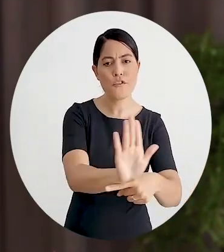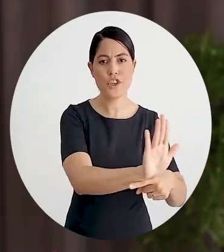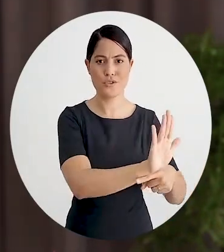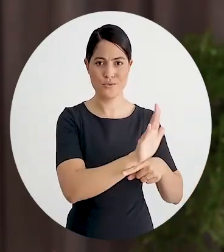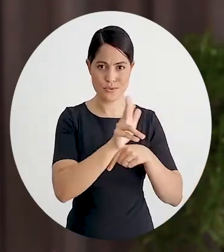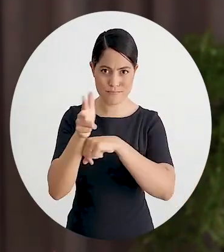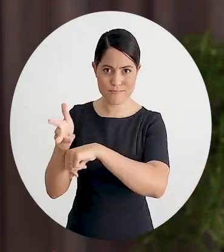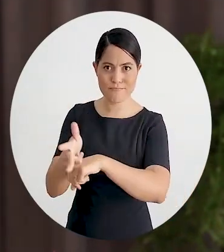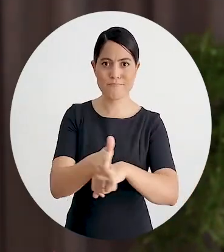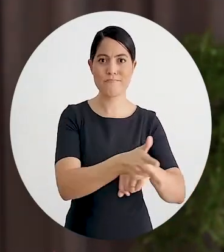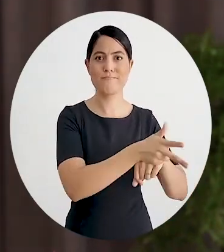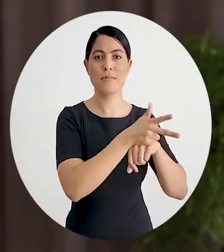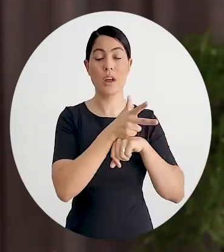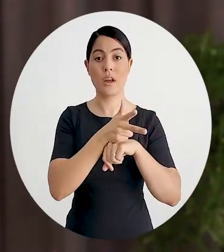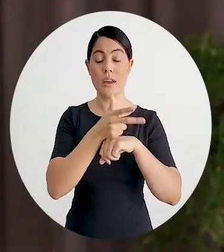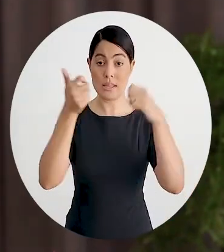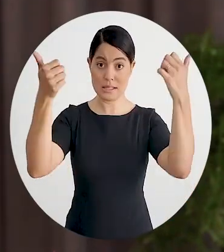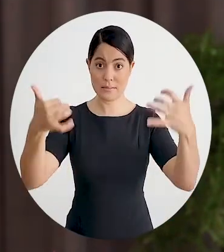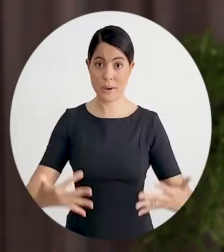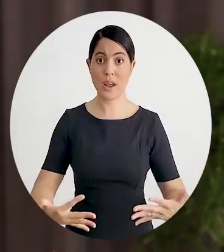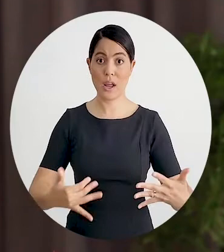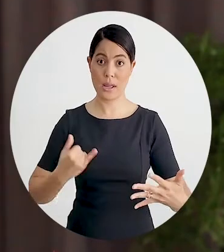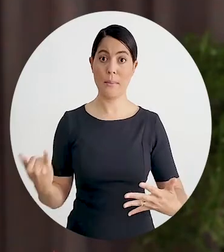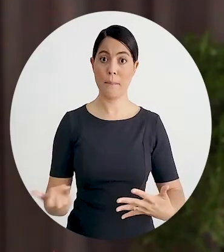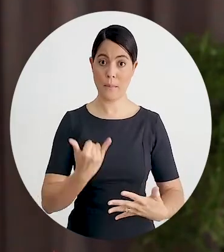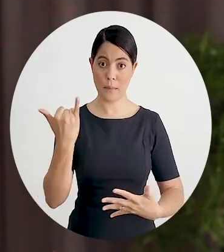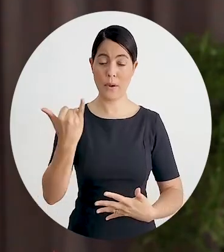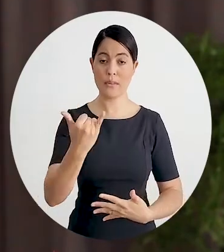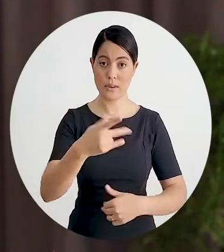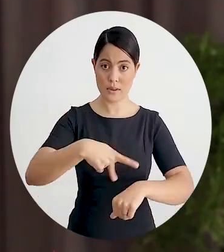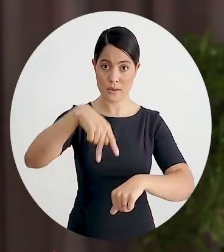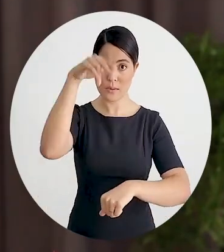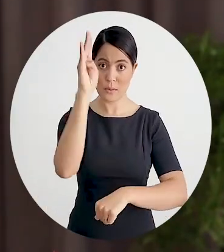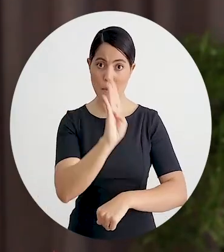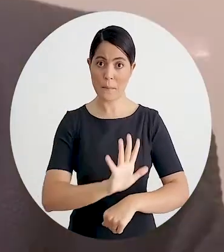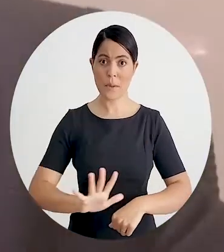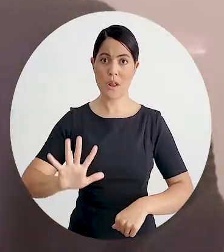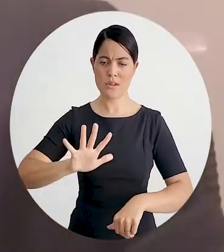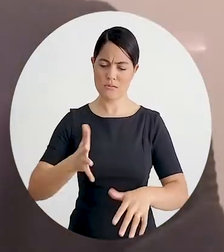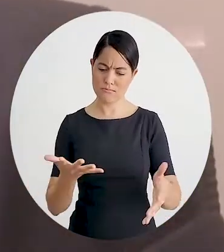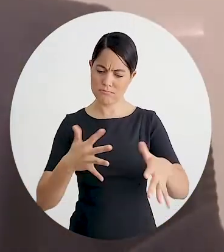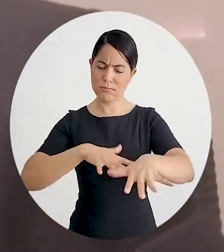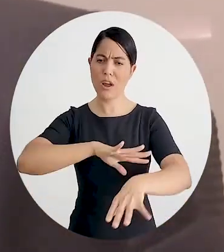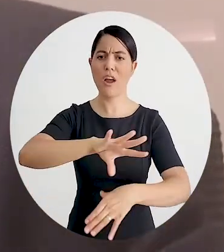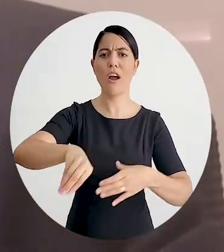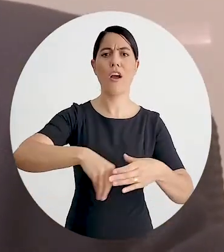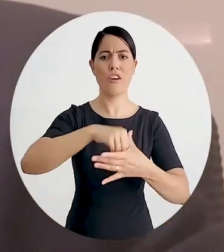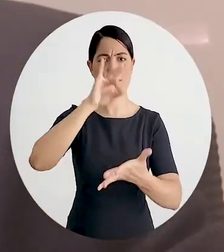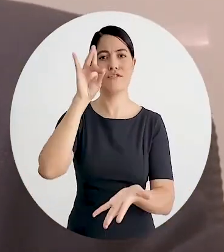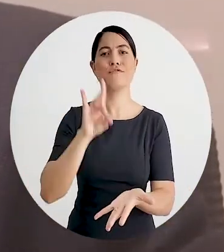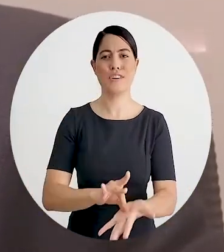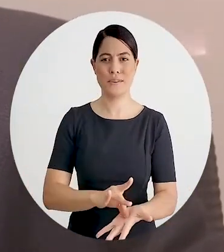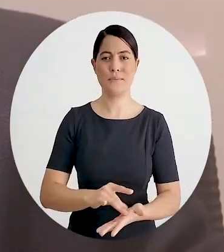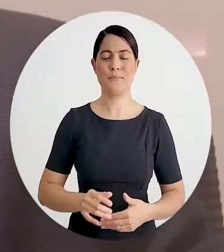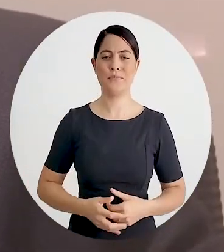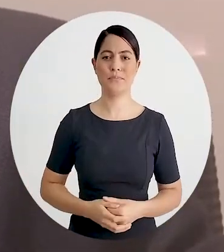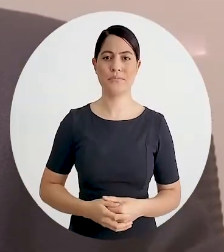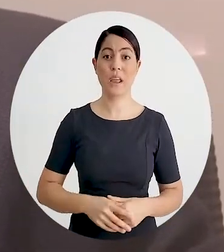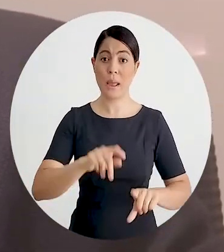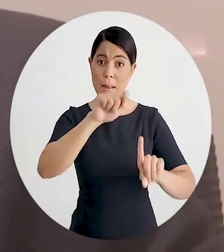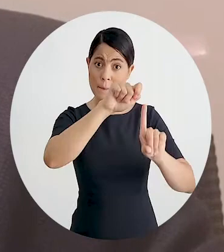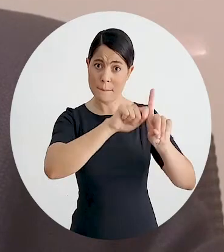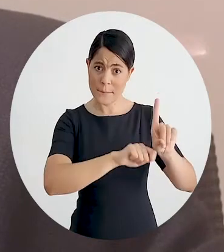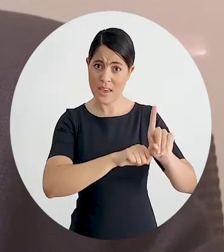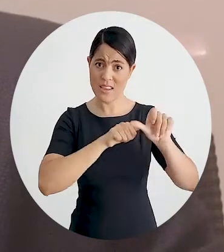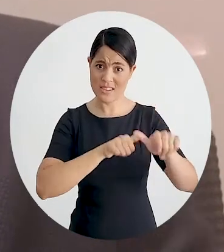vídeos e traçou a necessidade de um país 100% inclusivo. Setembro é o mês de luta pela efetivação dos direitos das